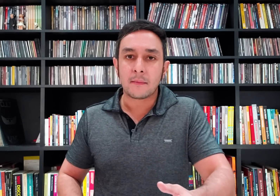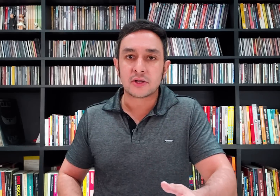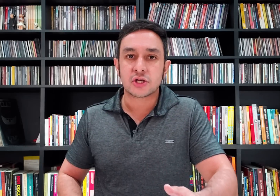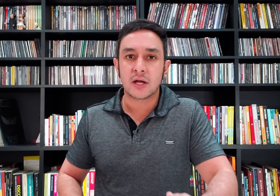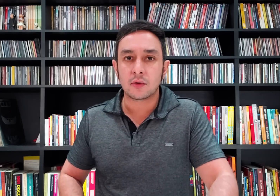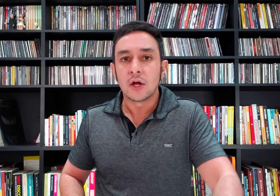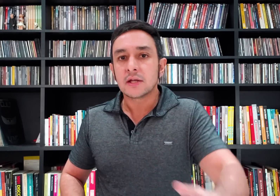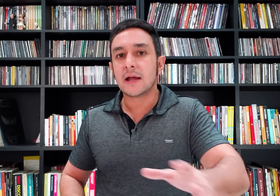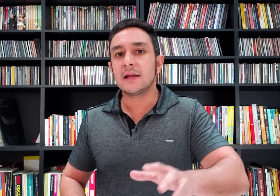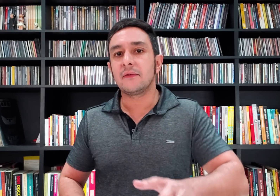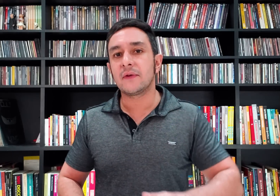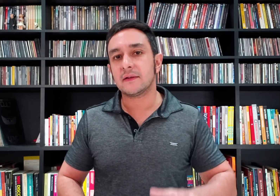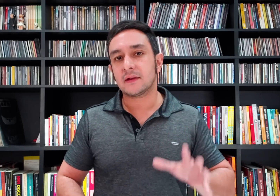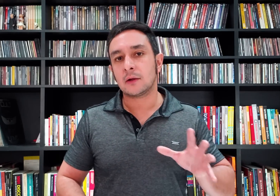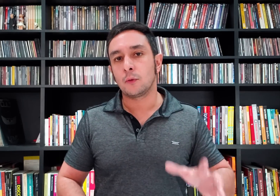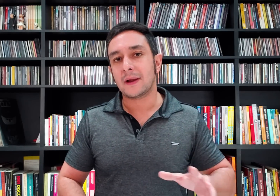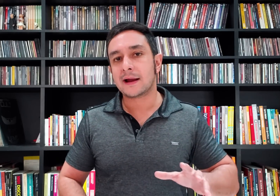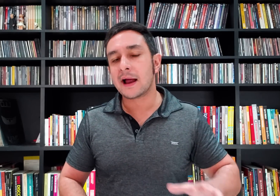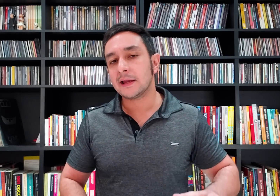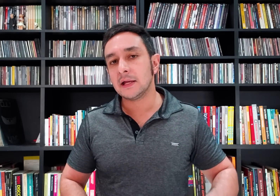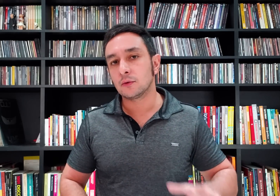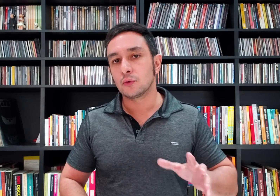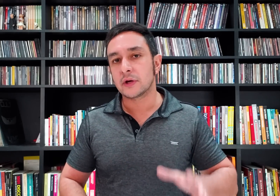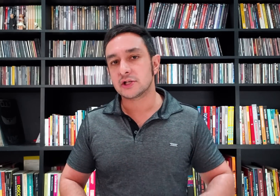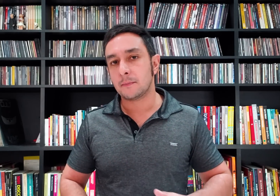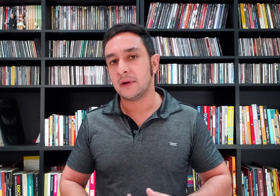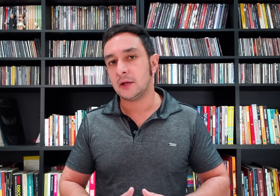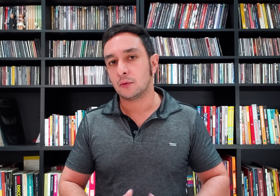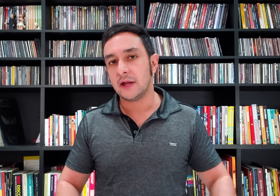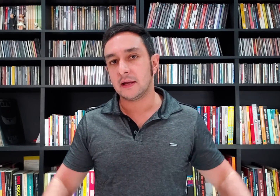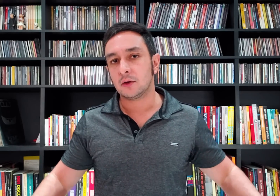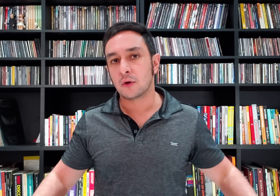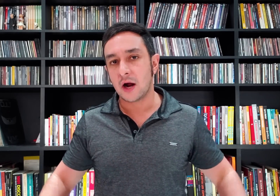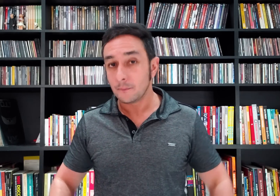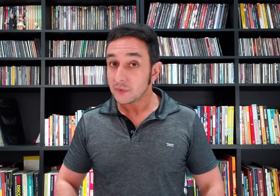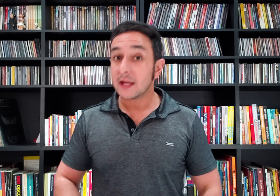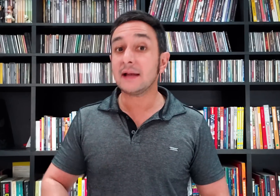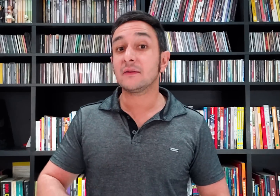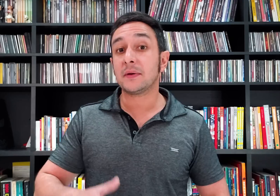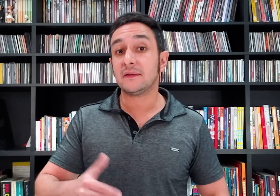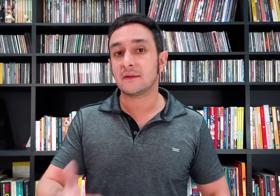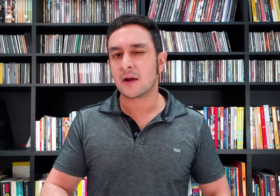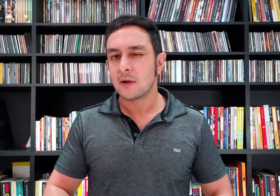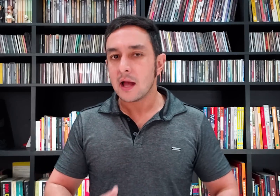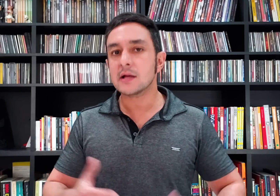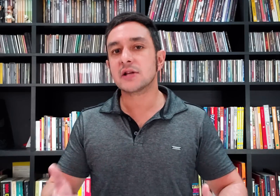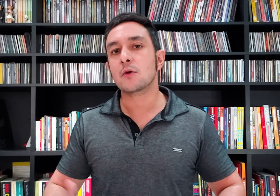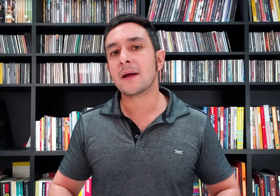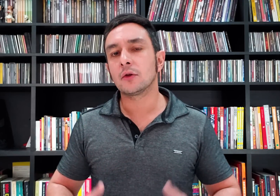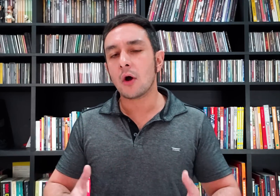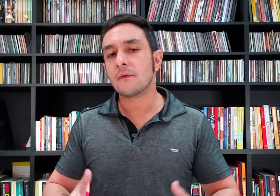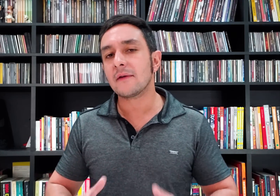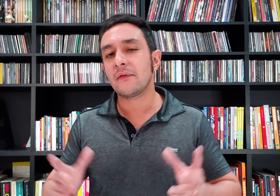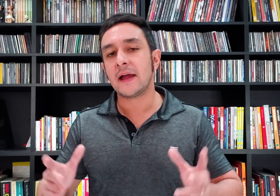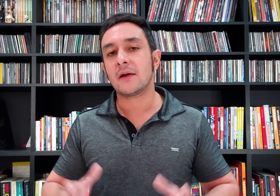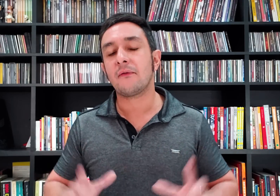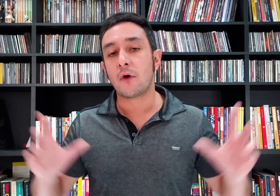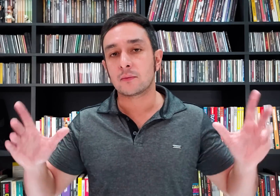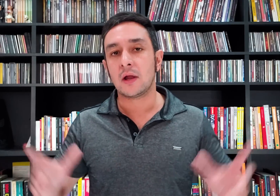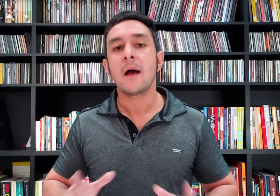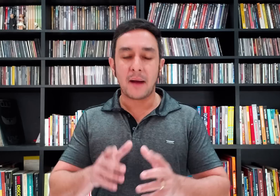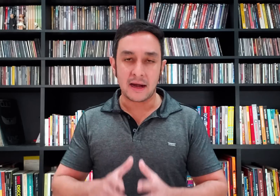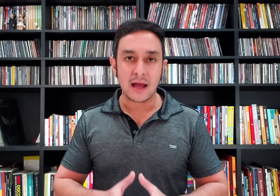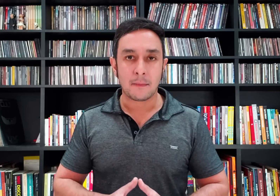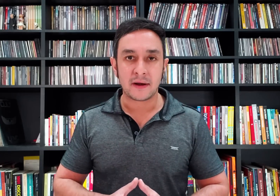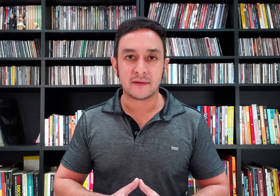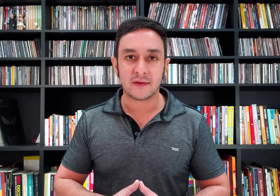Com a poeira baixando e a relevância da dupla caindo durante pleito eleitoral, eles precisaram arranjar uma nova velha